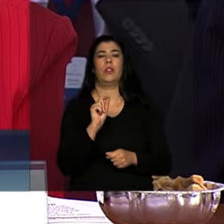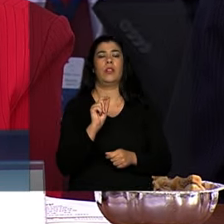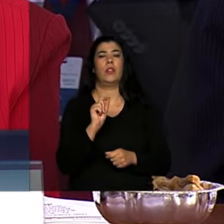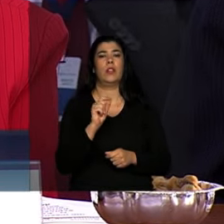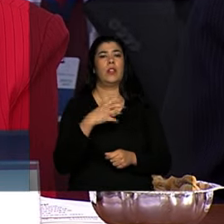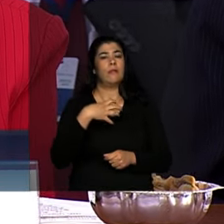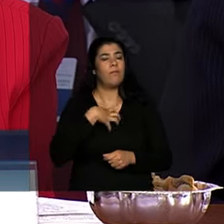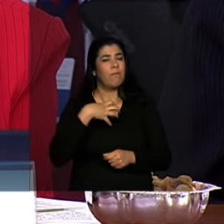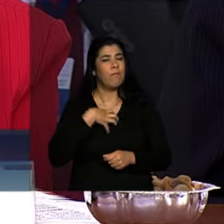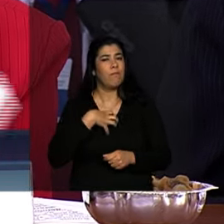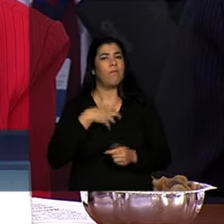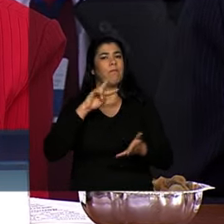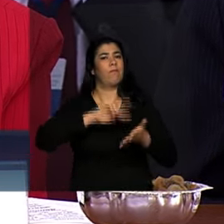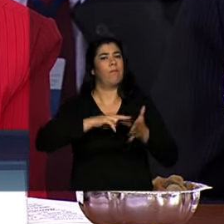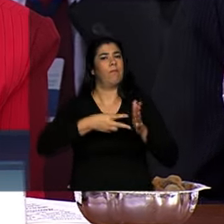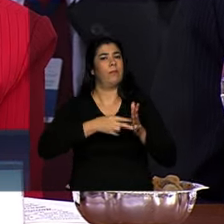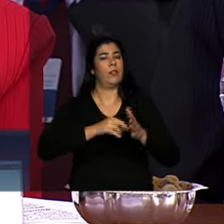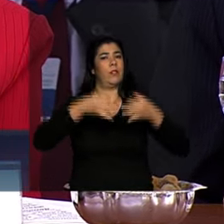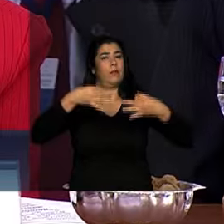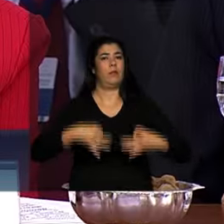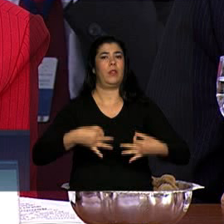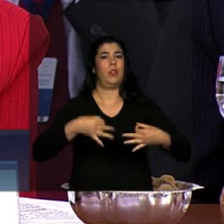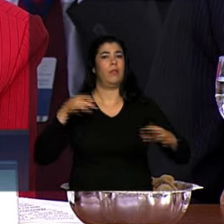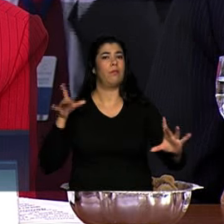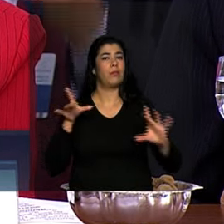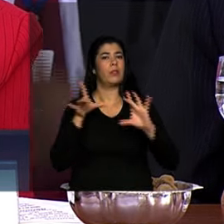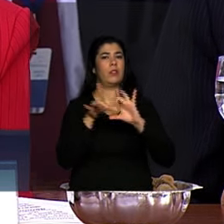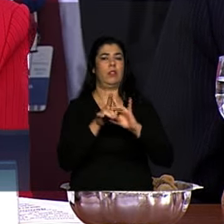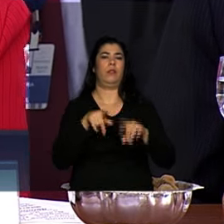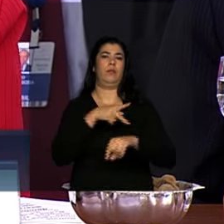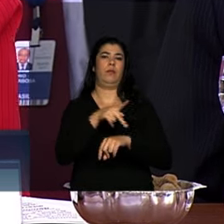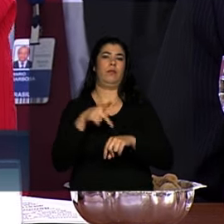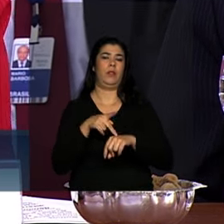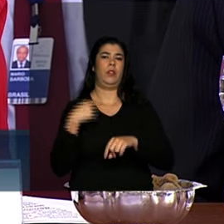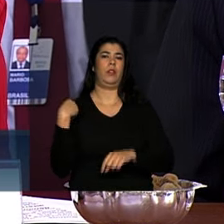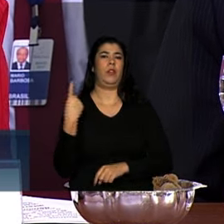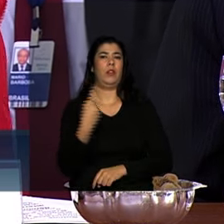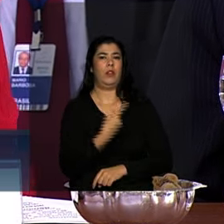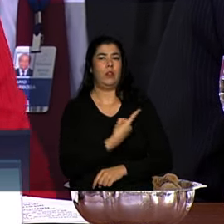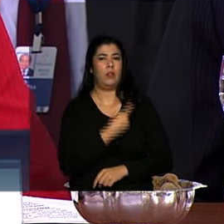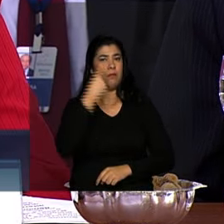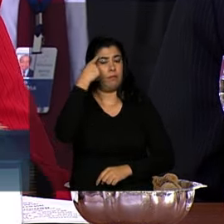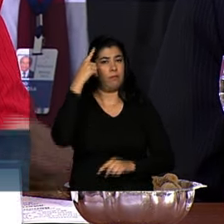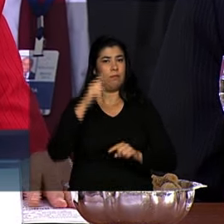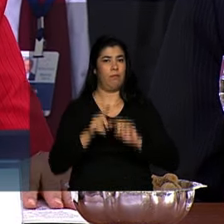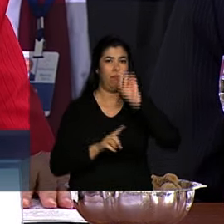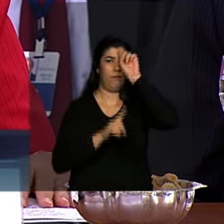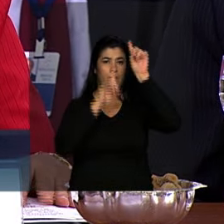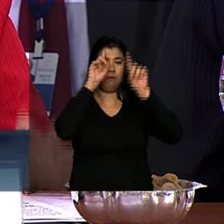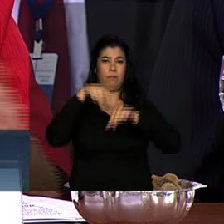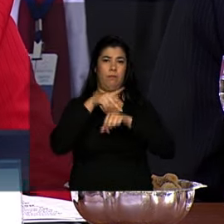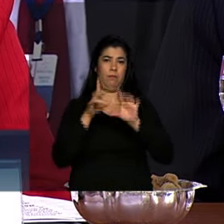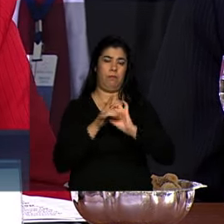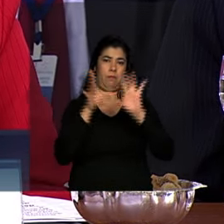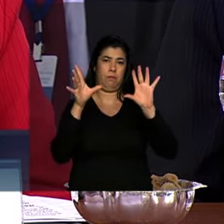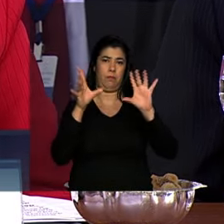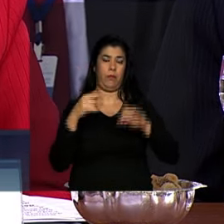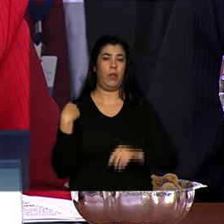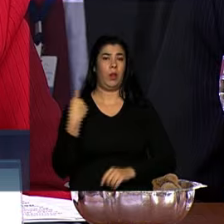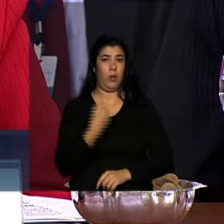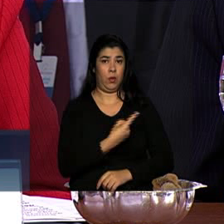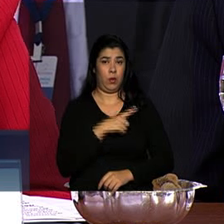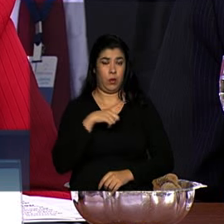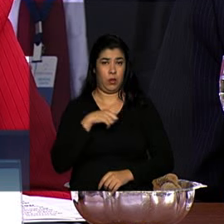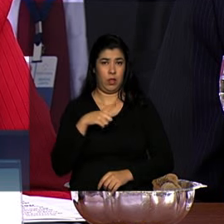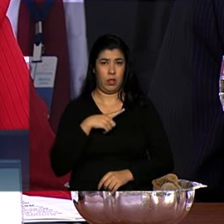pleno sentido à nossa integração, as nossas democracias. Somos uma região